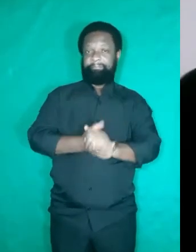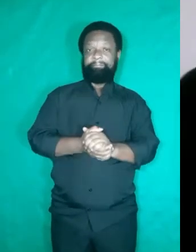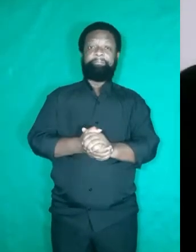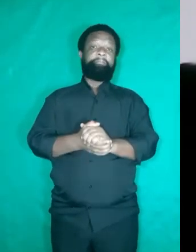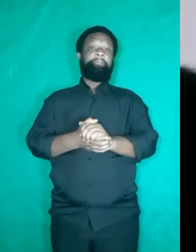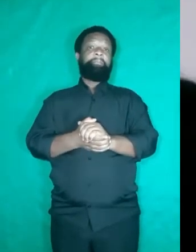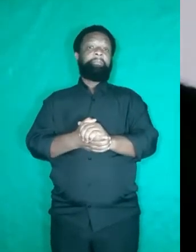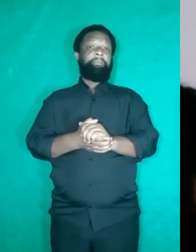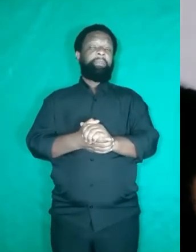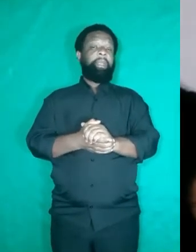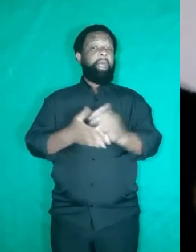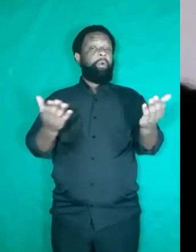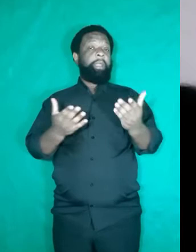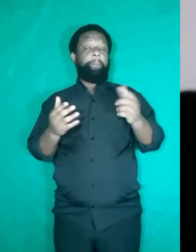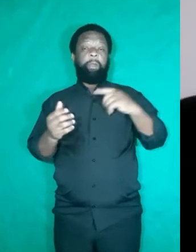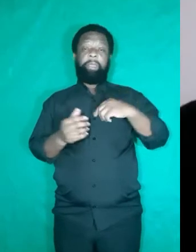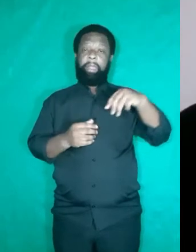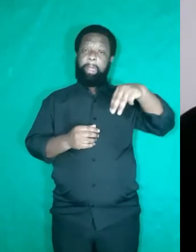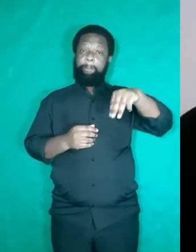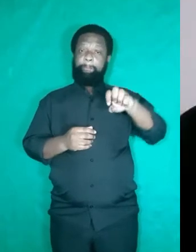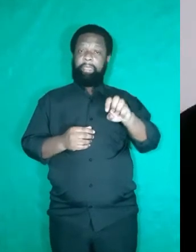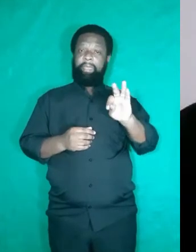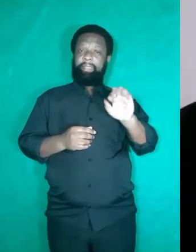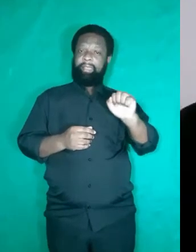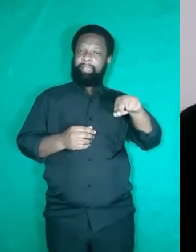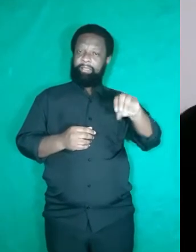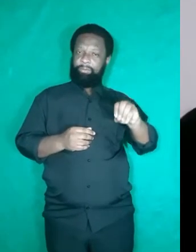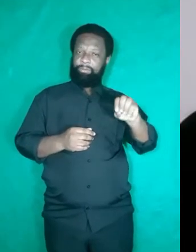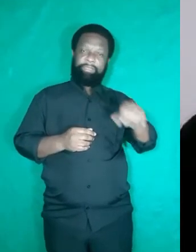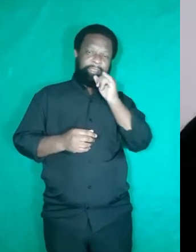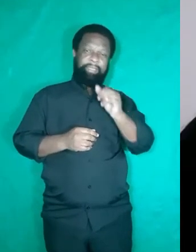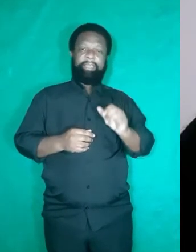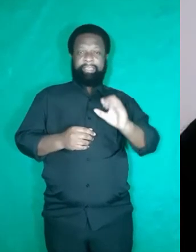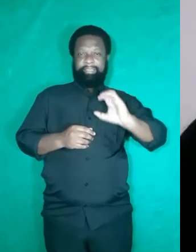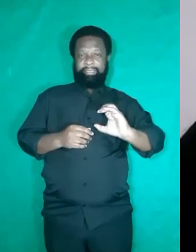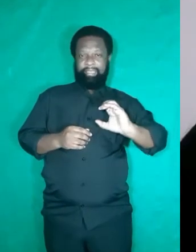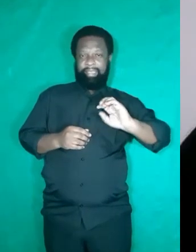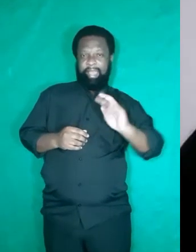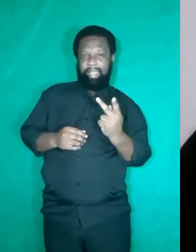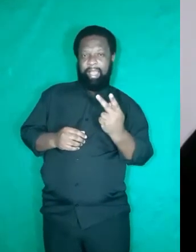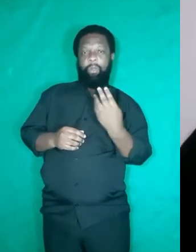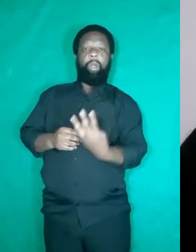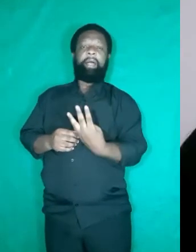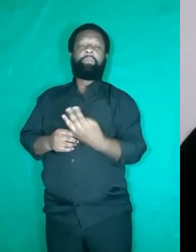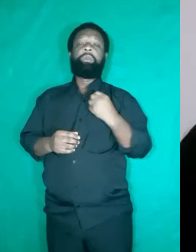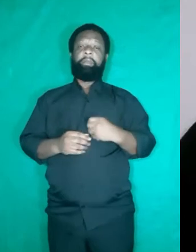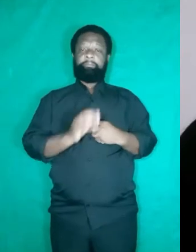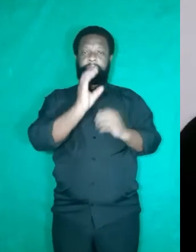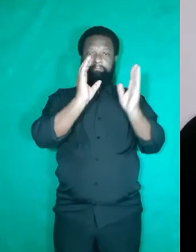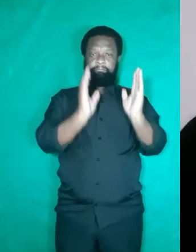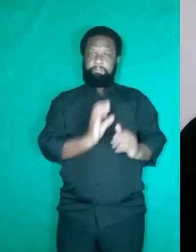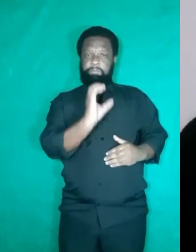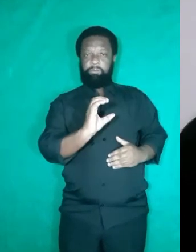metano, nosso último exemplo, CH4, nós temos o carbono no meio, os hidrogênios em